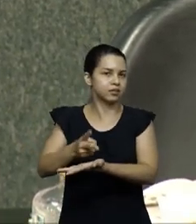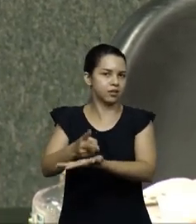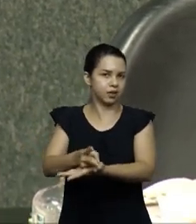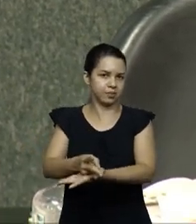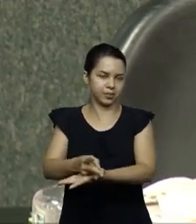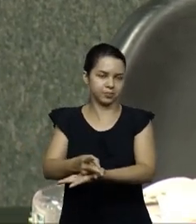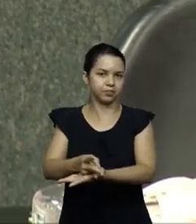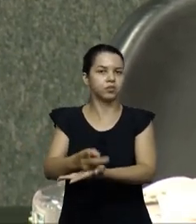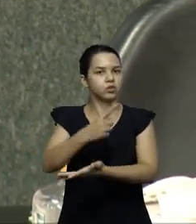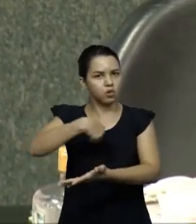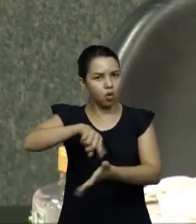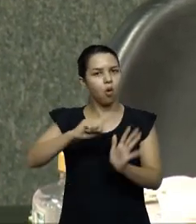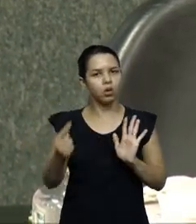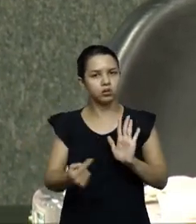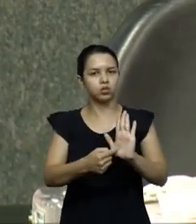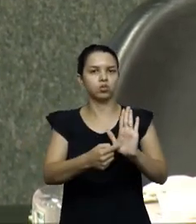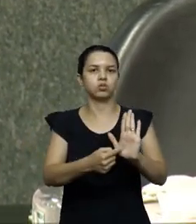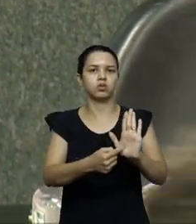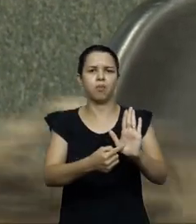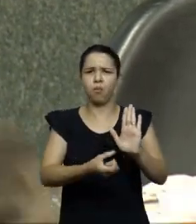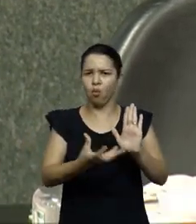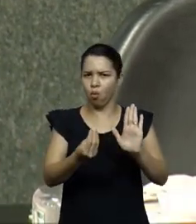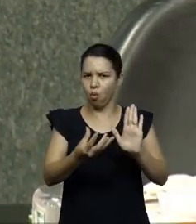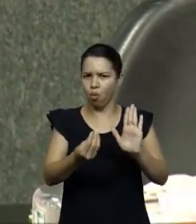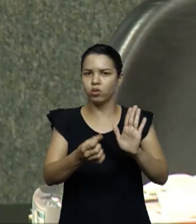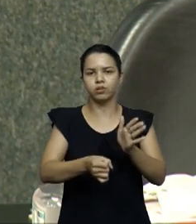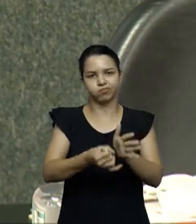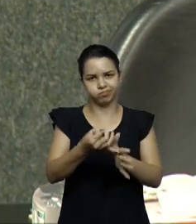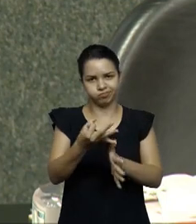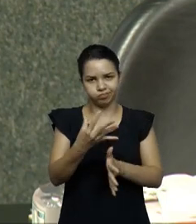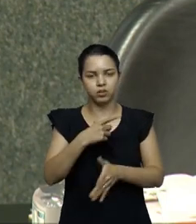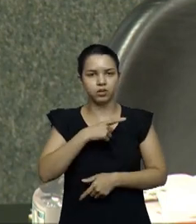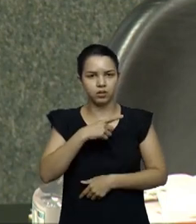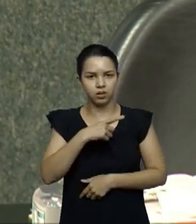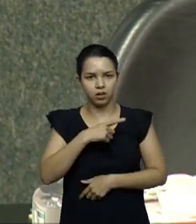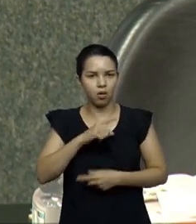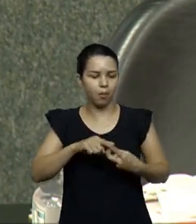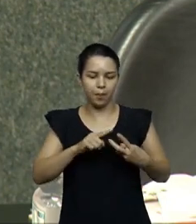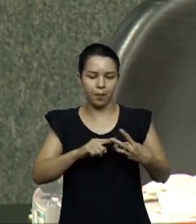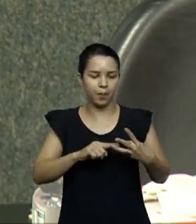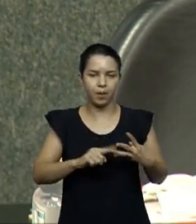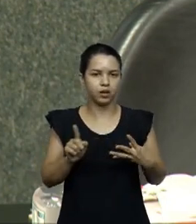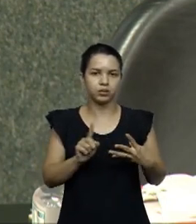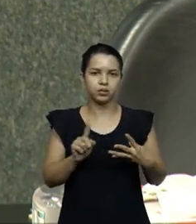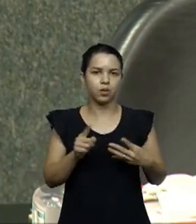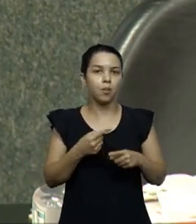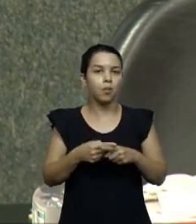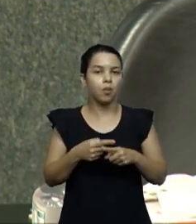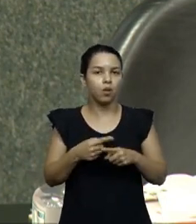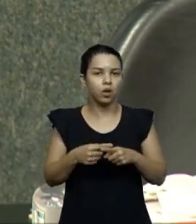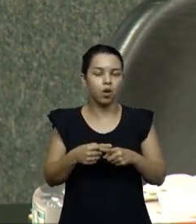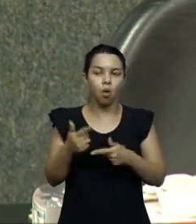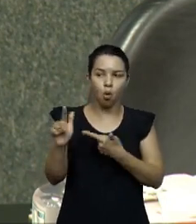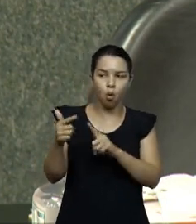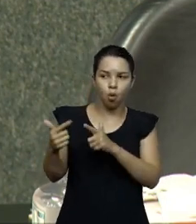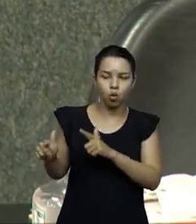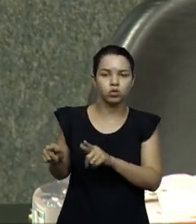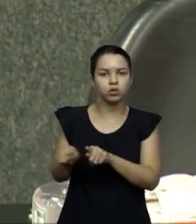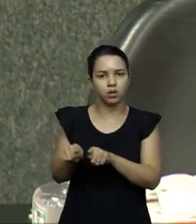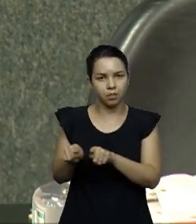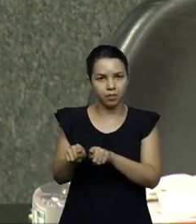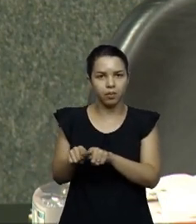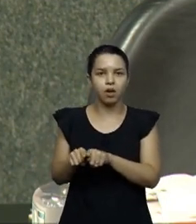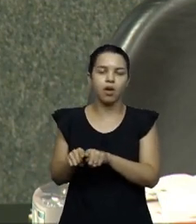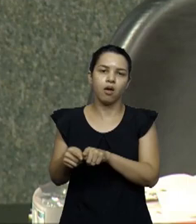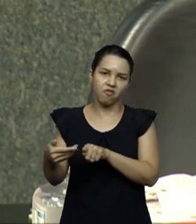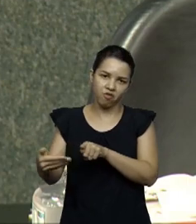e não vou enumerá-las aqui porque penso que o que farão uso da palavra também já vão